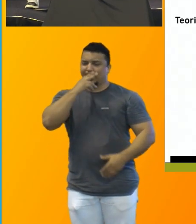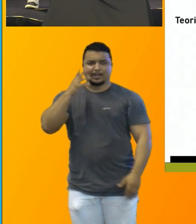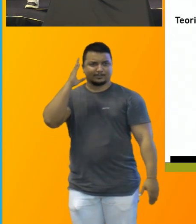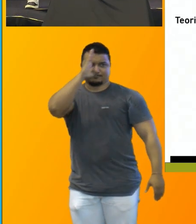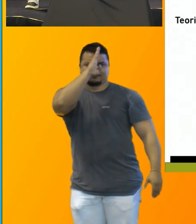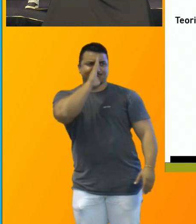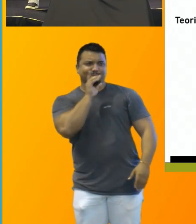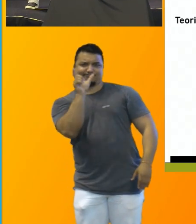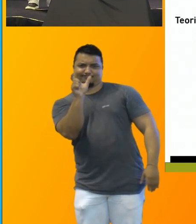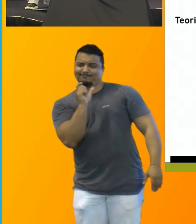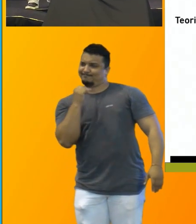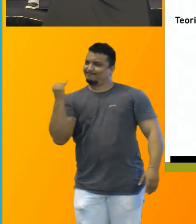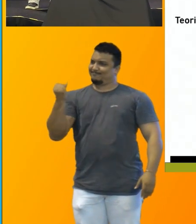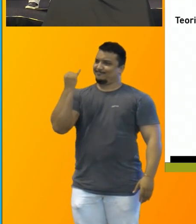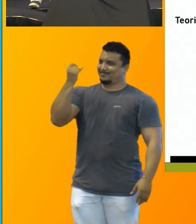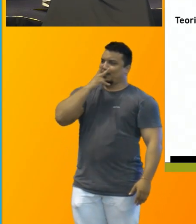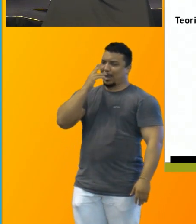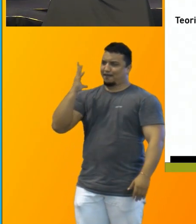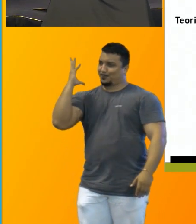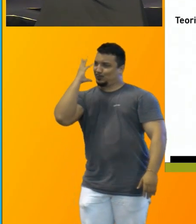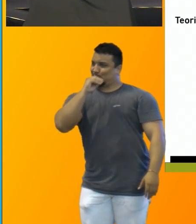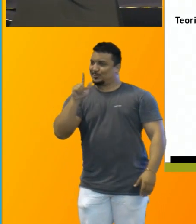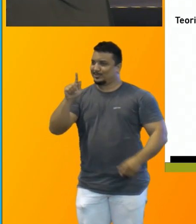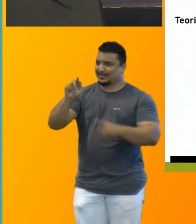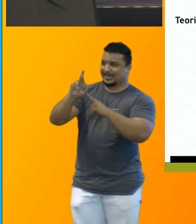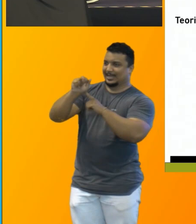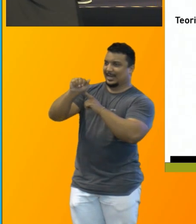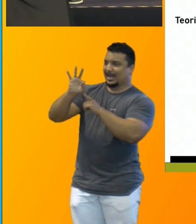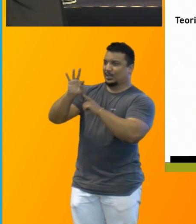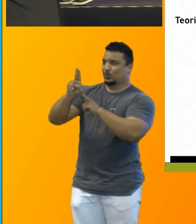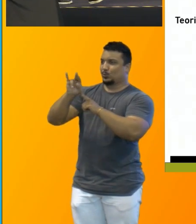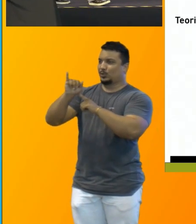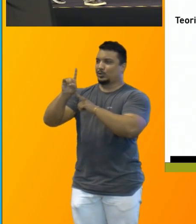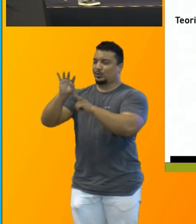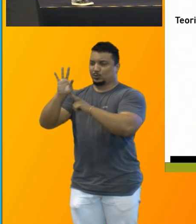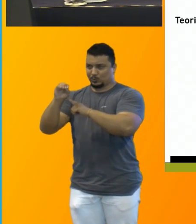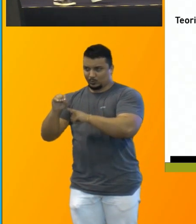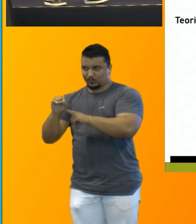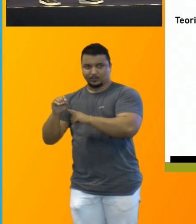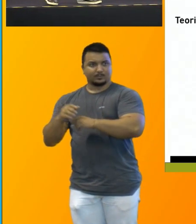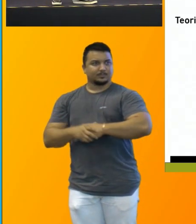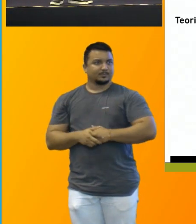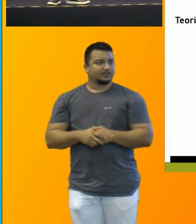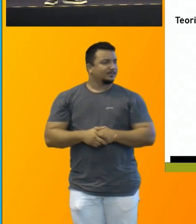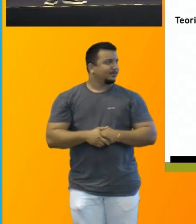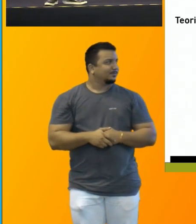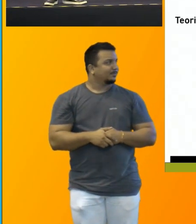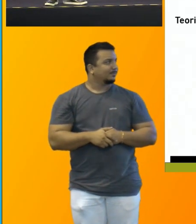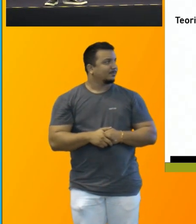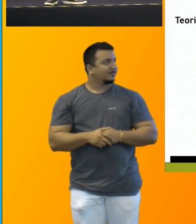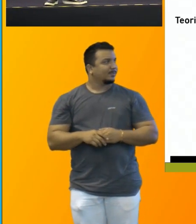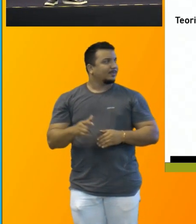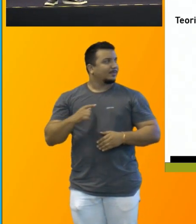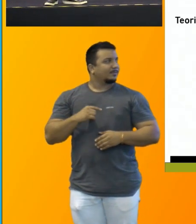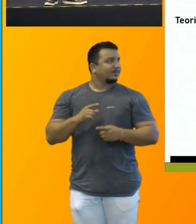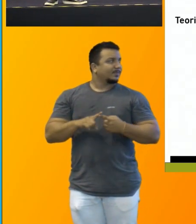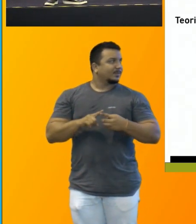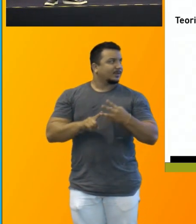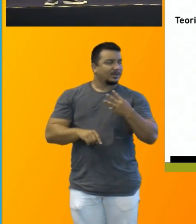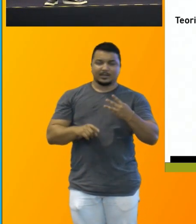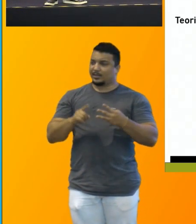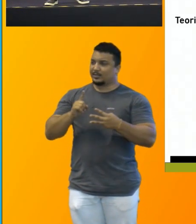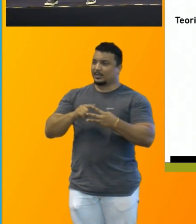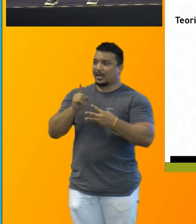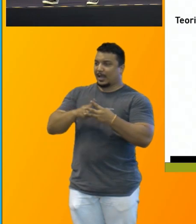charmosa, gratuito. Né? Eu gosto dela, eu gosto de Deus, mamãe e grátis. 3 palavras maravilhosas.